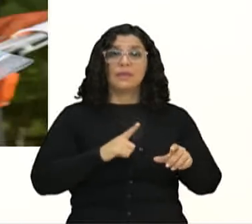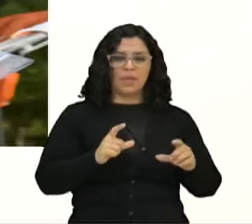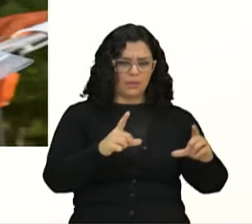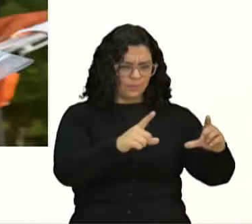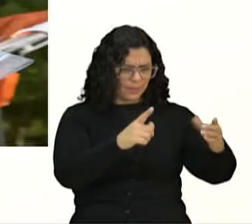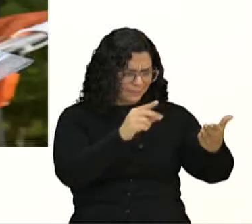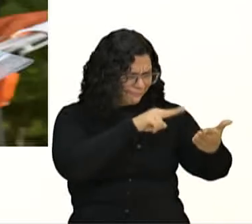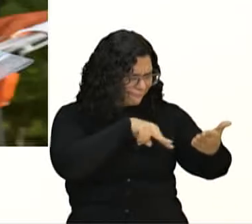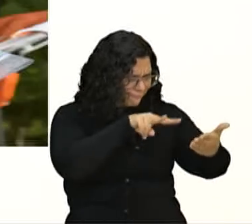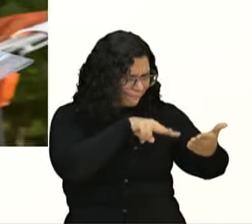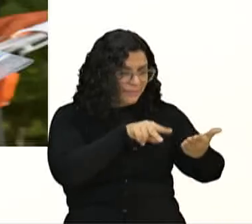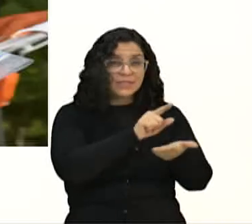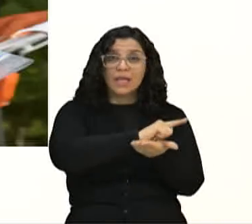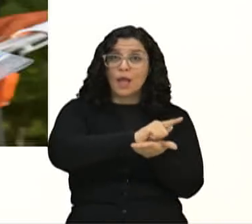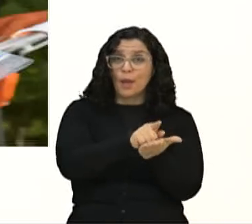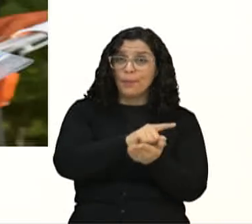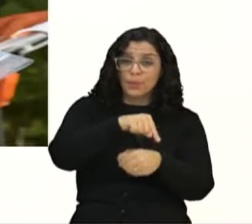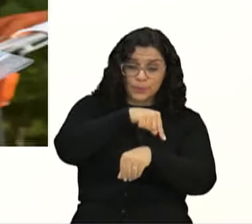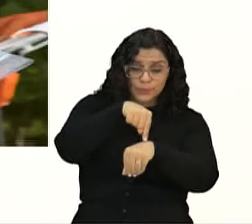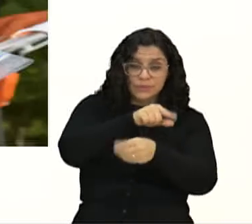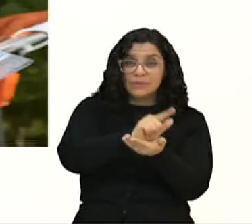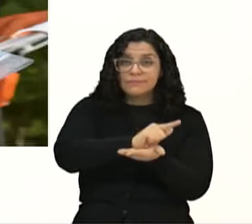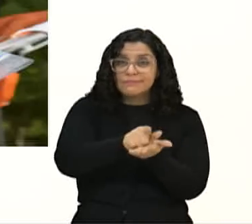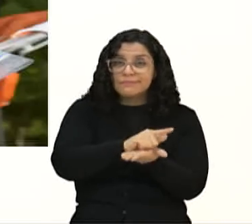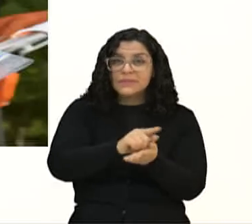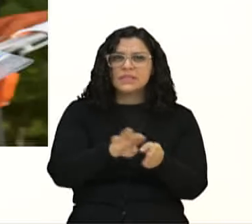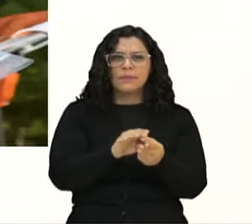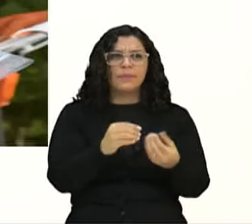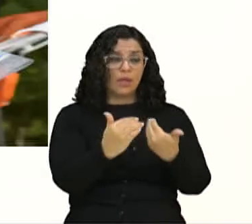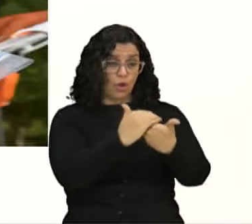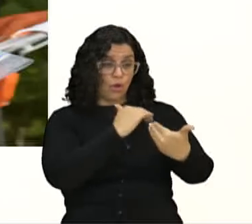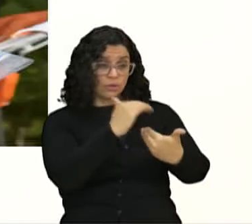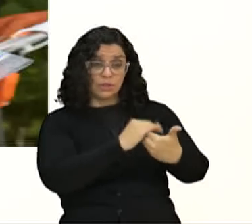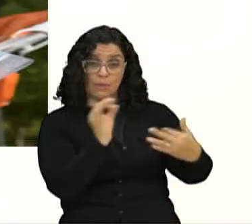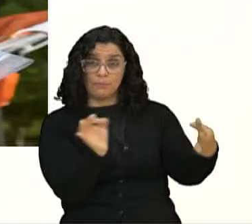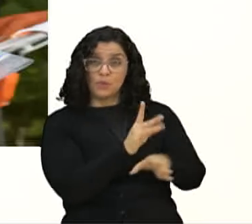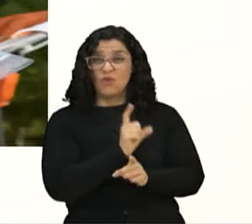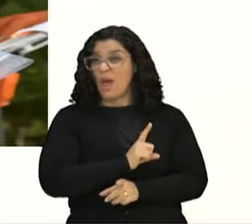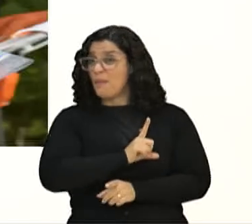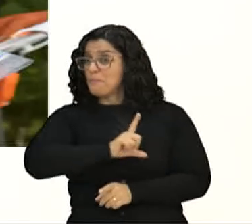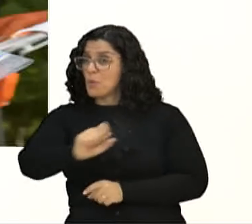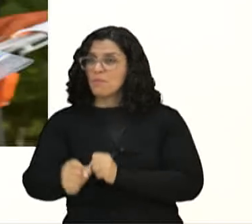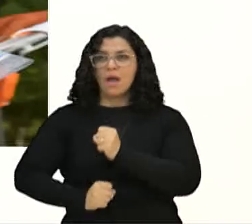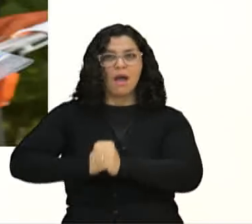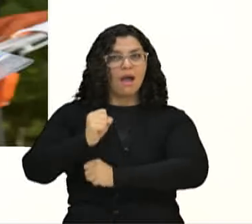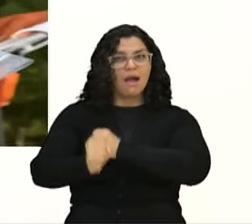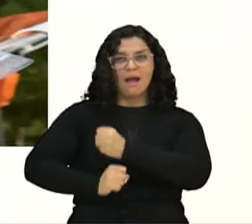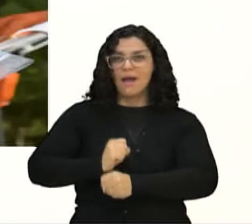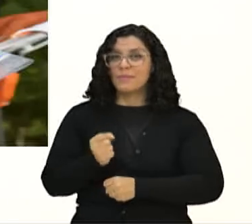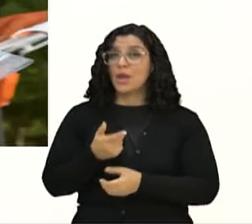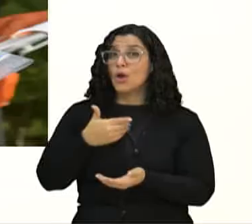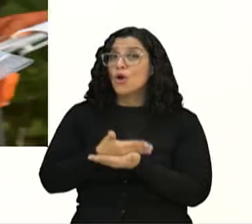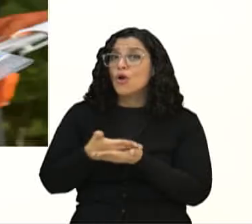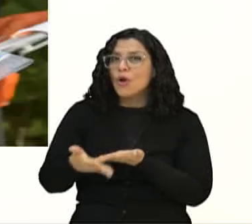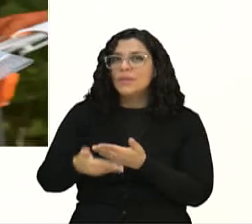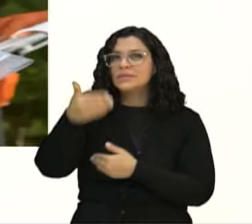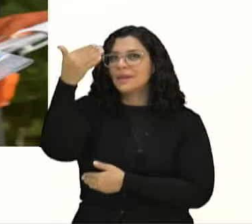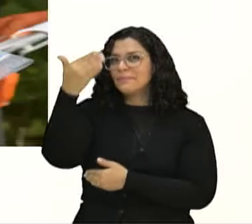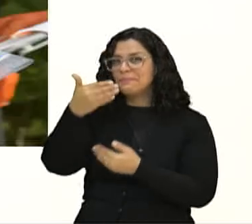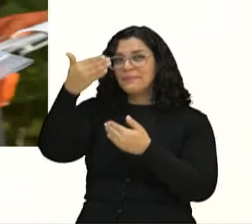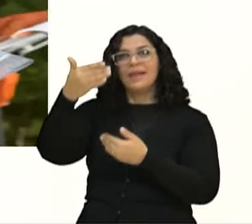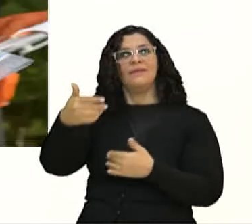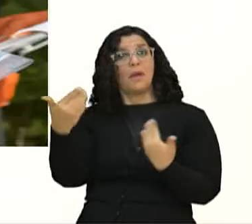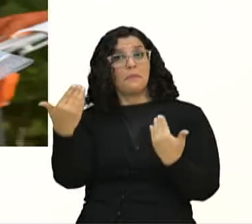seu mapa, a sua bússola, eles receberam a orientação e estão saindo, né, foi bem o momento em que eles estão indo para a prova,